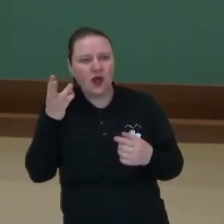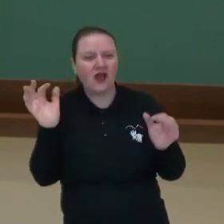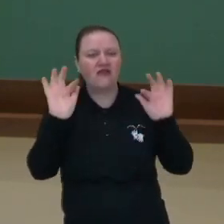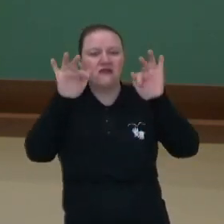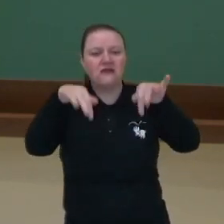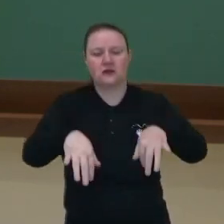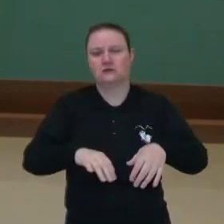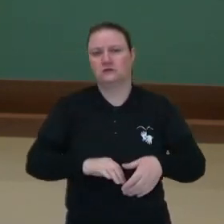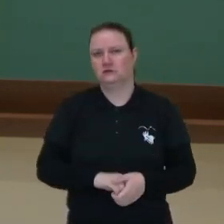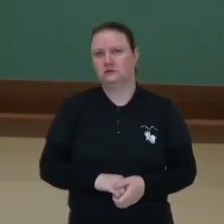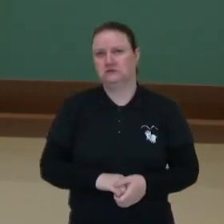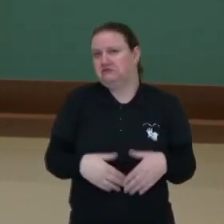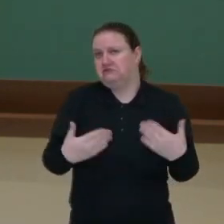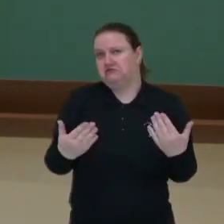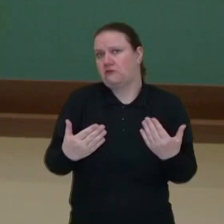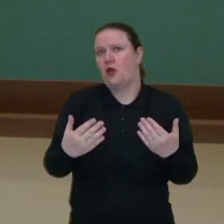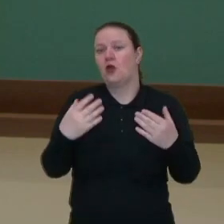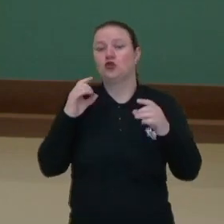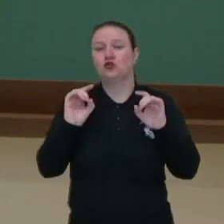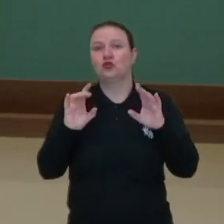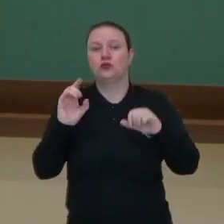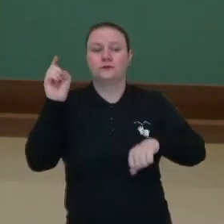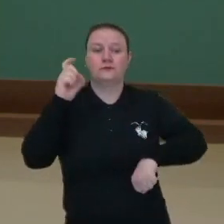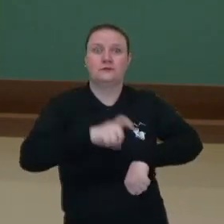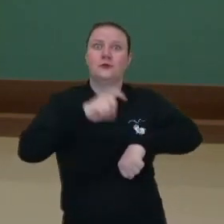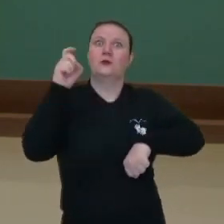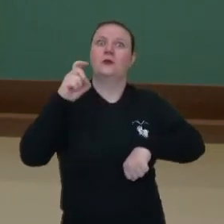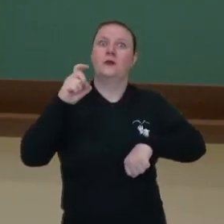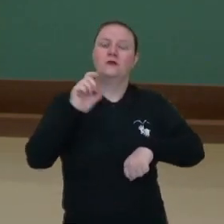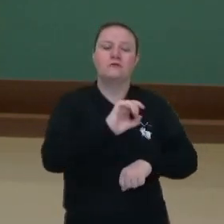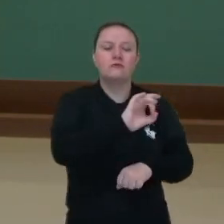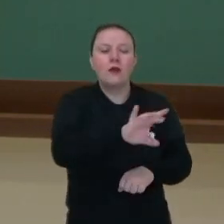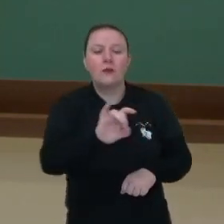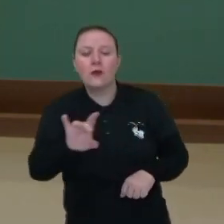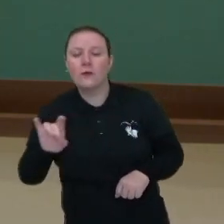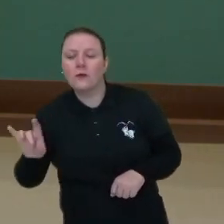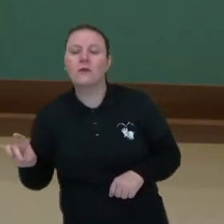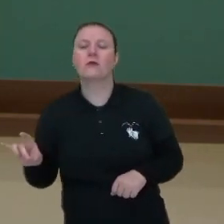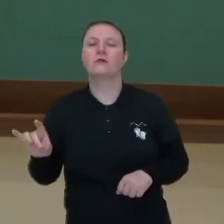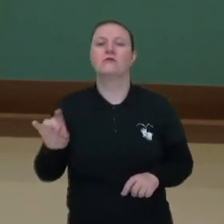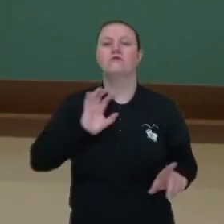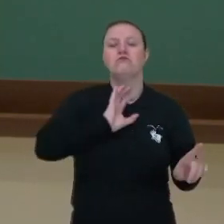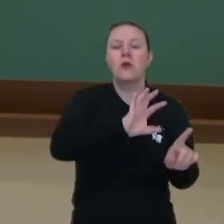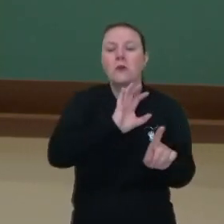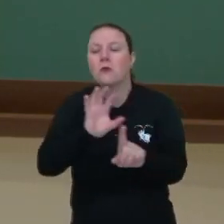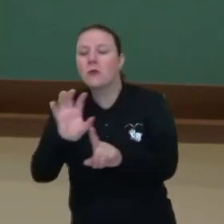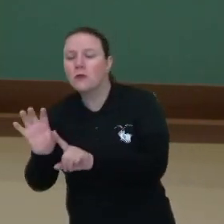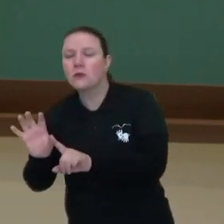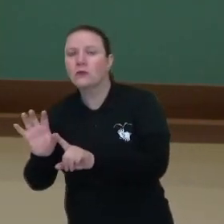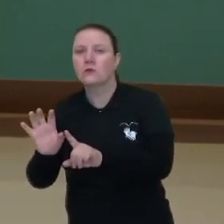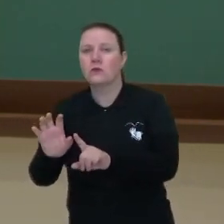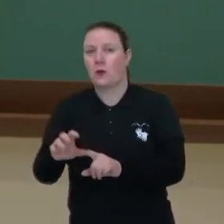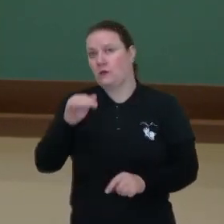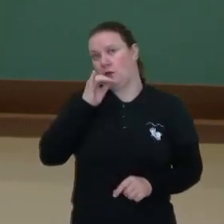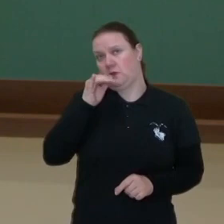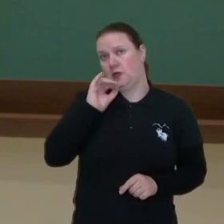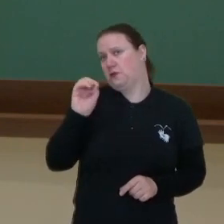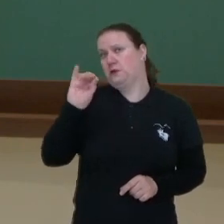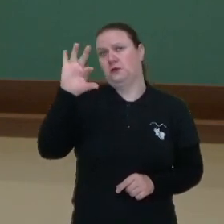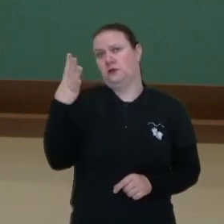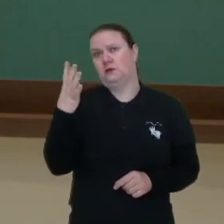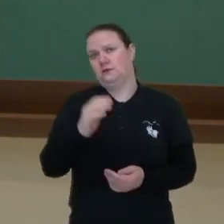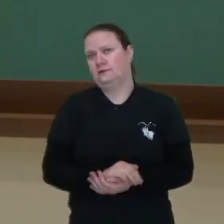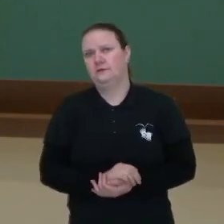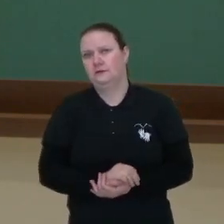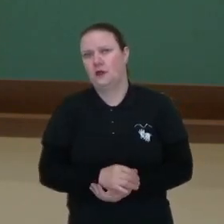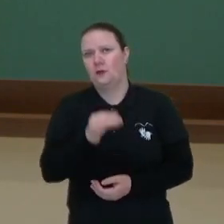ela só faz sentido no momento que ela afeta o dia a dia das pessoas, certo? Então, algo que aconteceu que afete lá, por